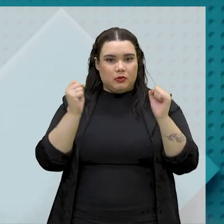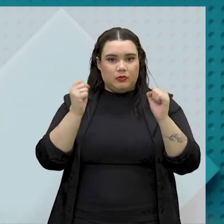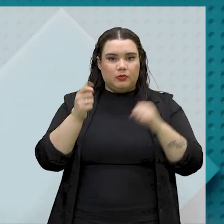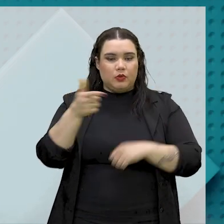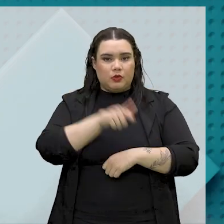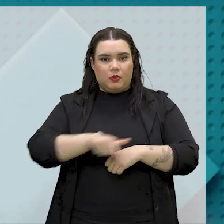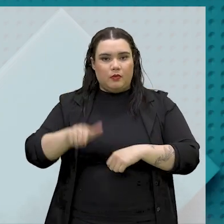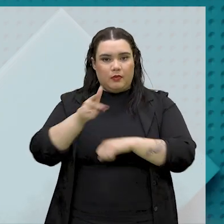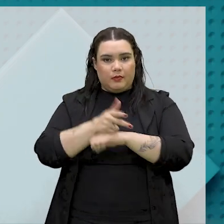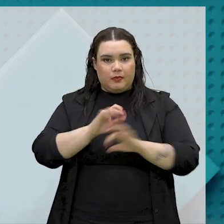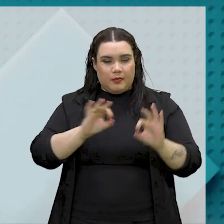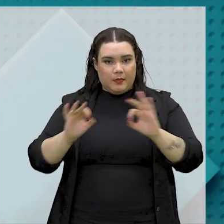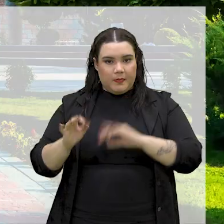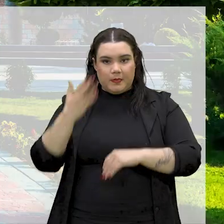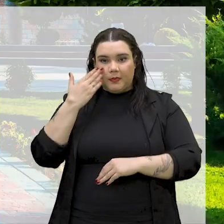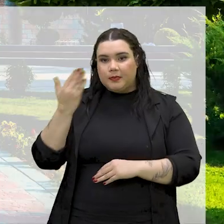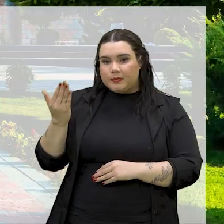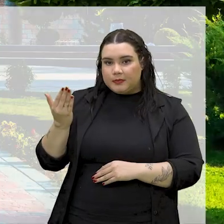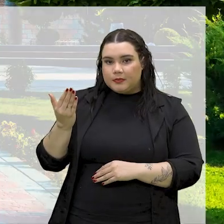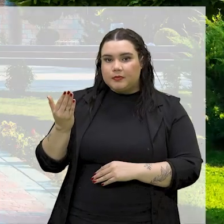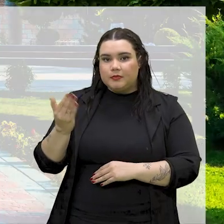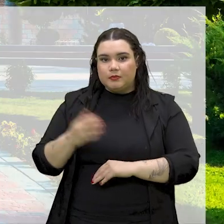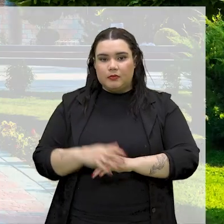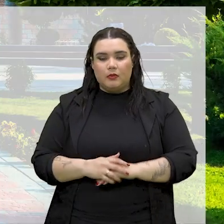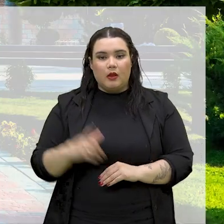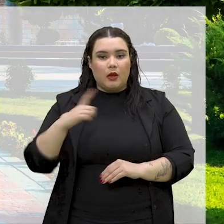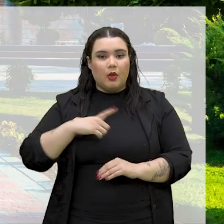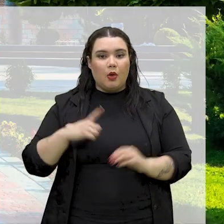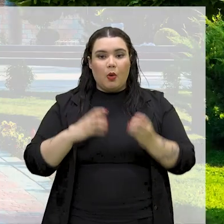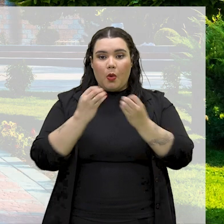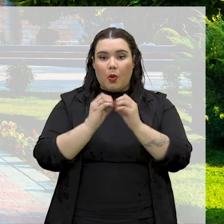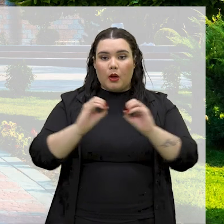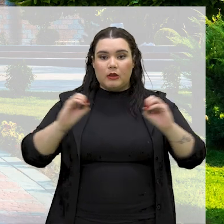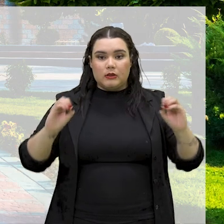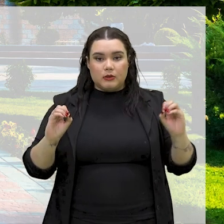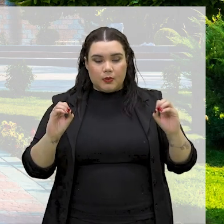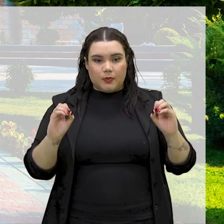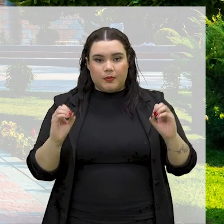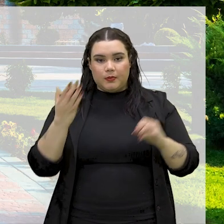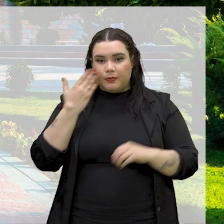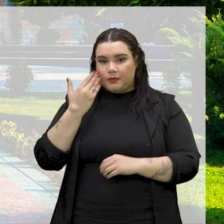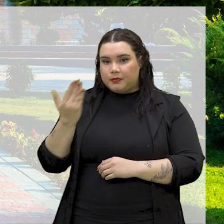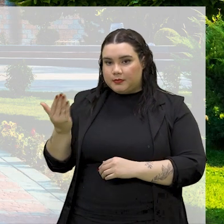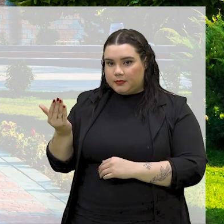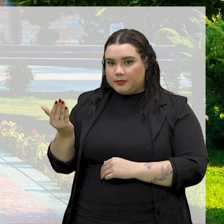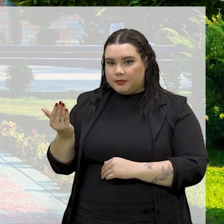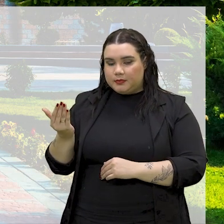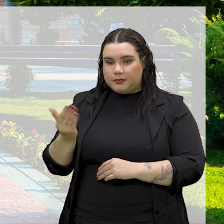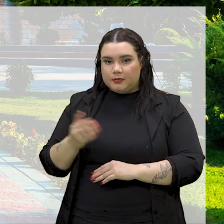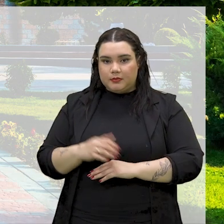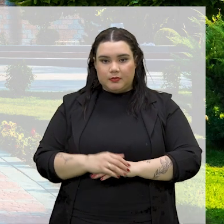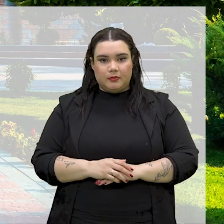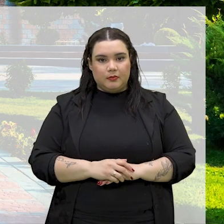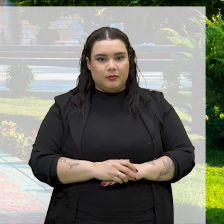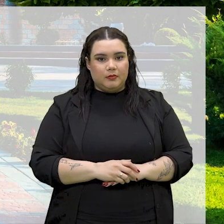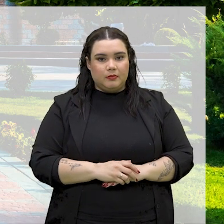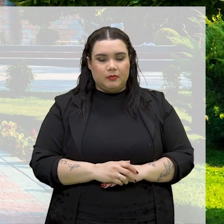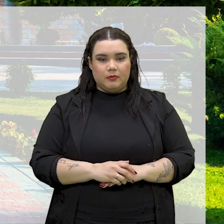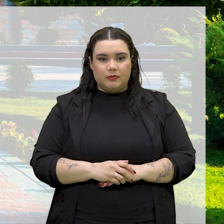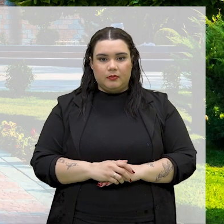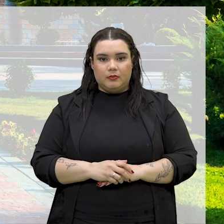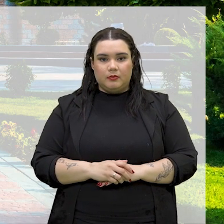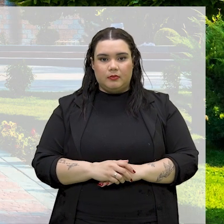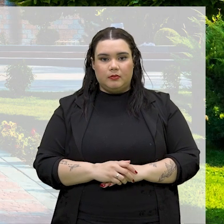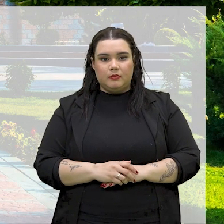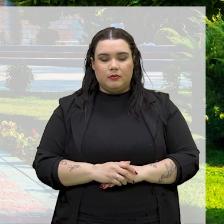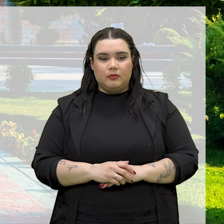VT novamente. E eu tenho a seguinte oração. I can be in two places